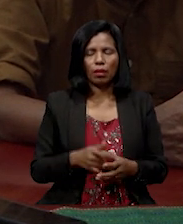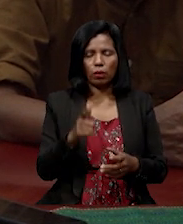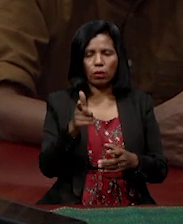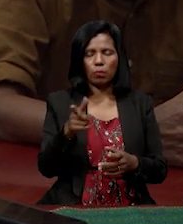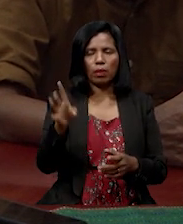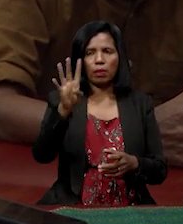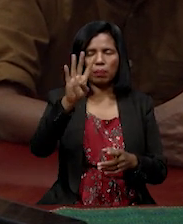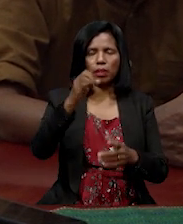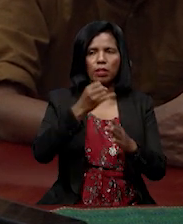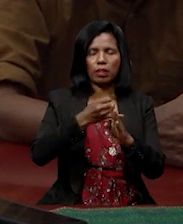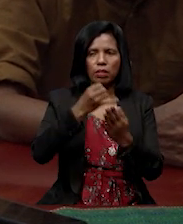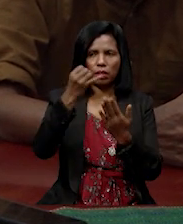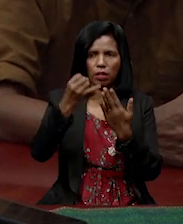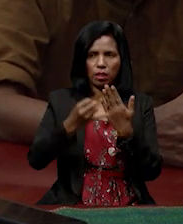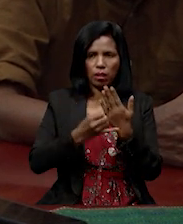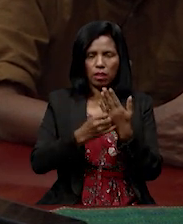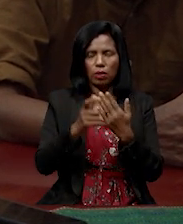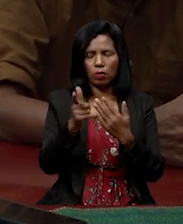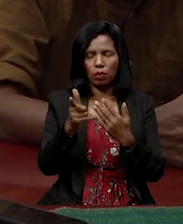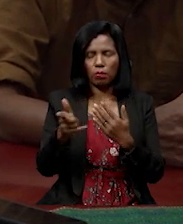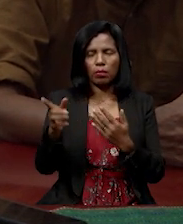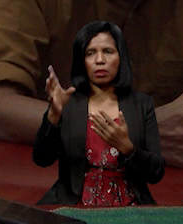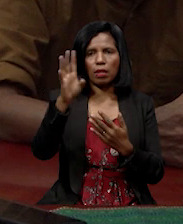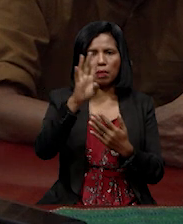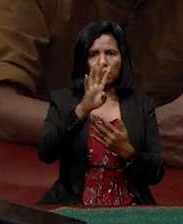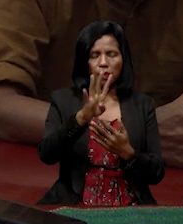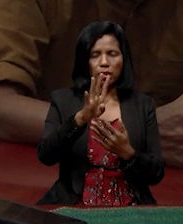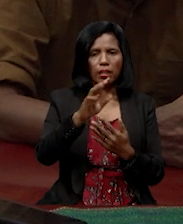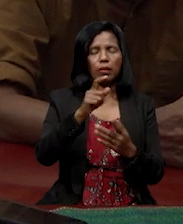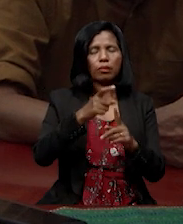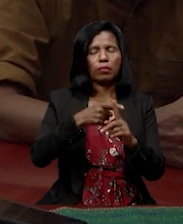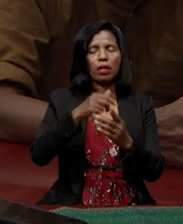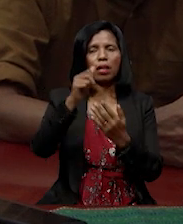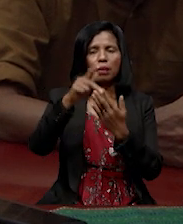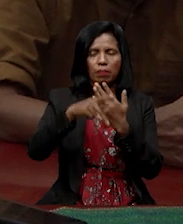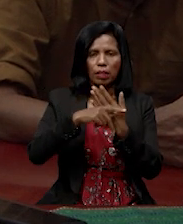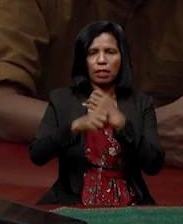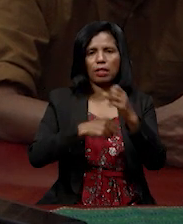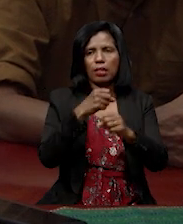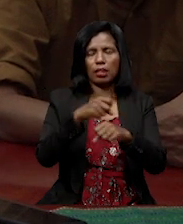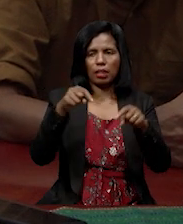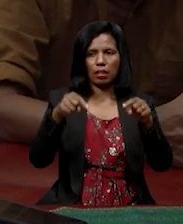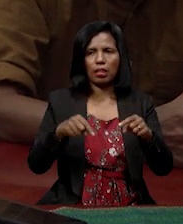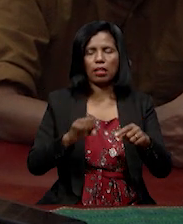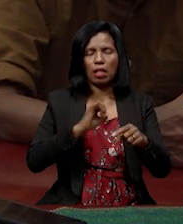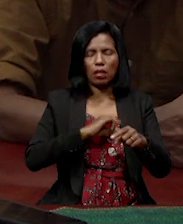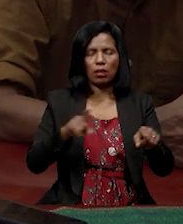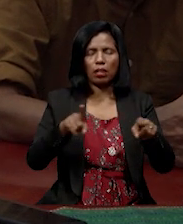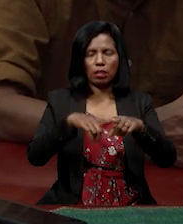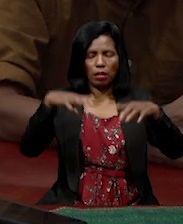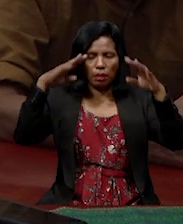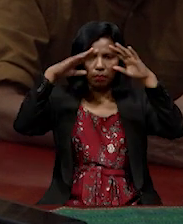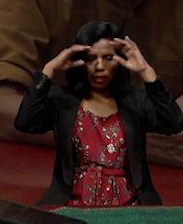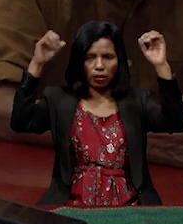24 de janeiro, batou de 24 de abril. Tinha dar função nessa presidente do Conselho de